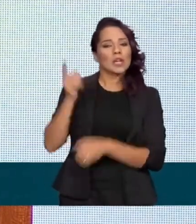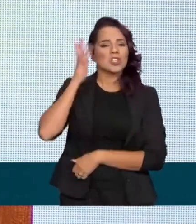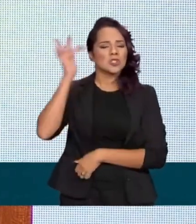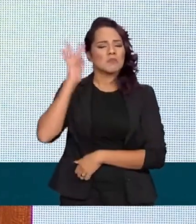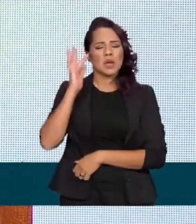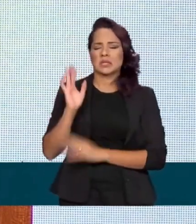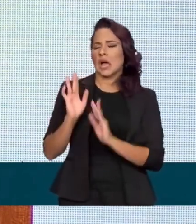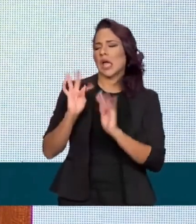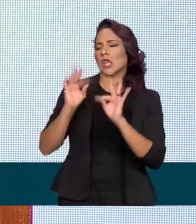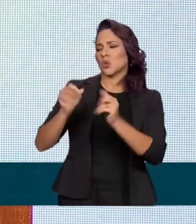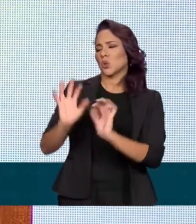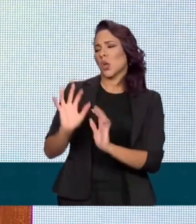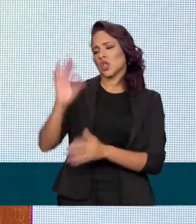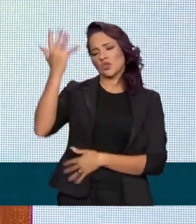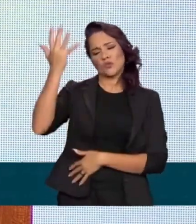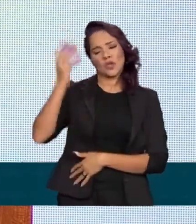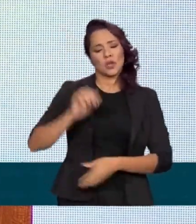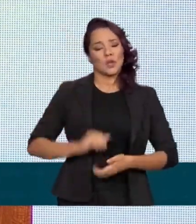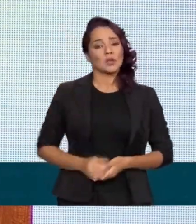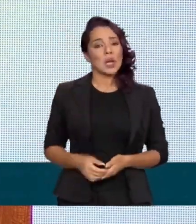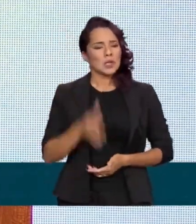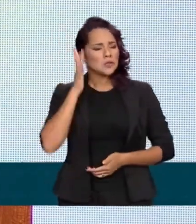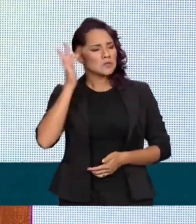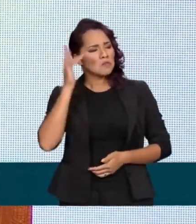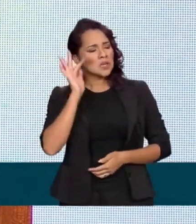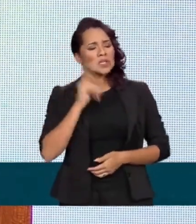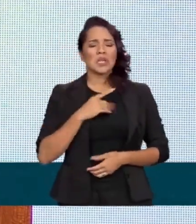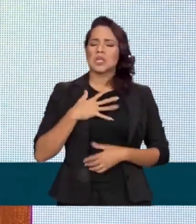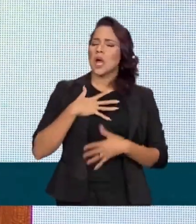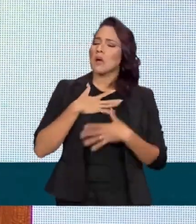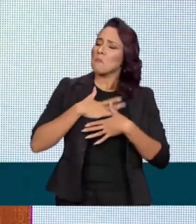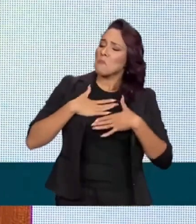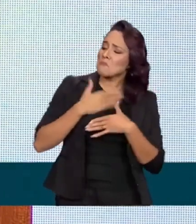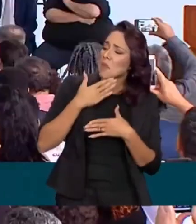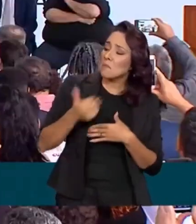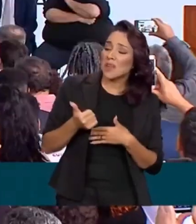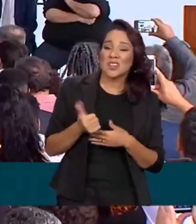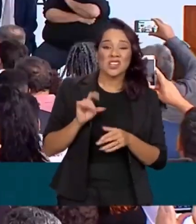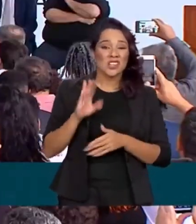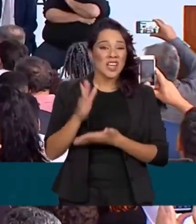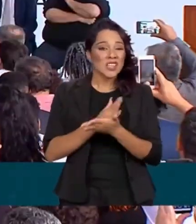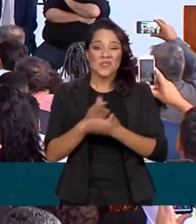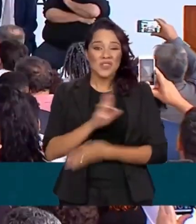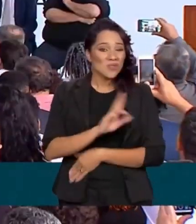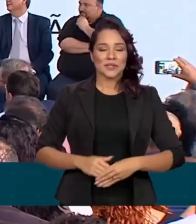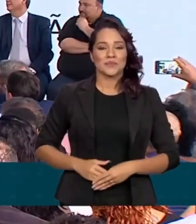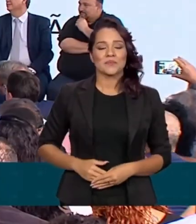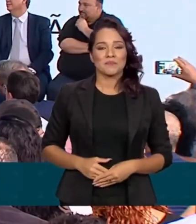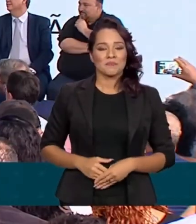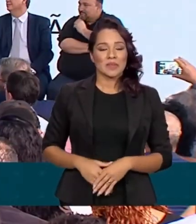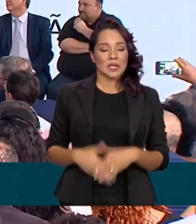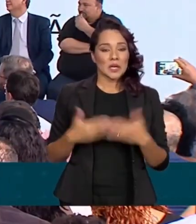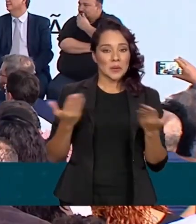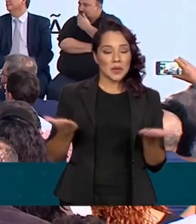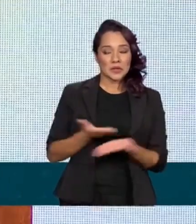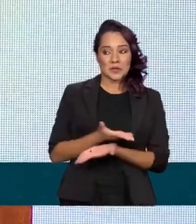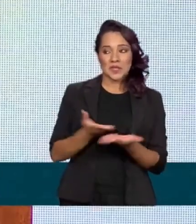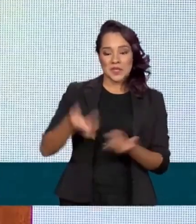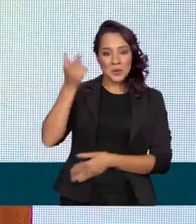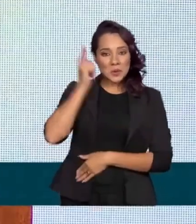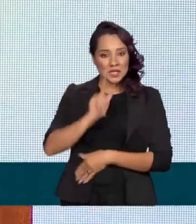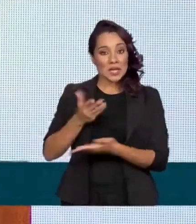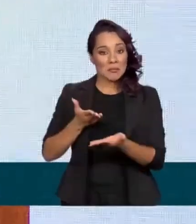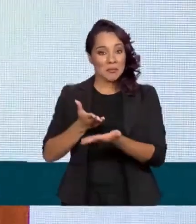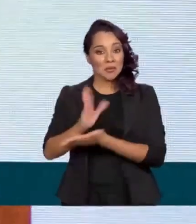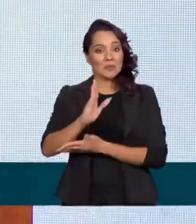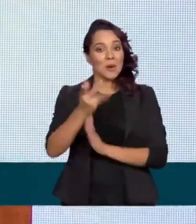pensa que está tudo resolvido, sabe, que a gente está agradando, e nem sempre é verdade isso. Quando vocês conseguem